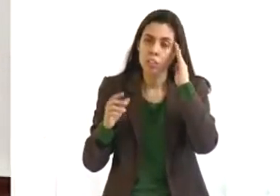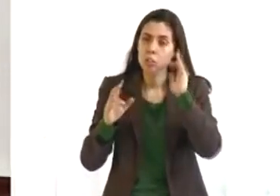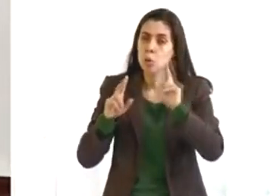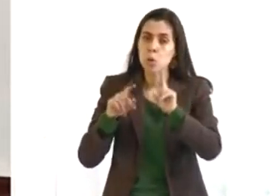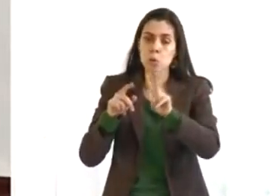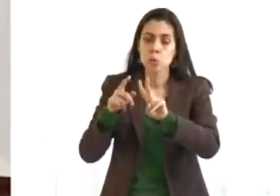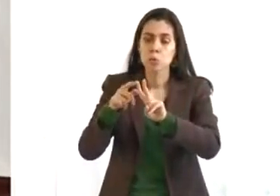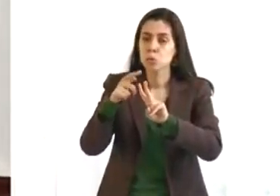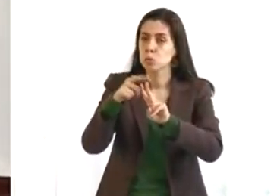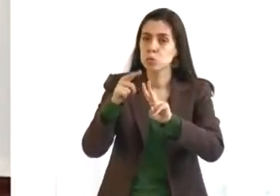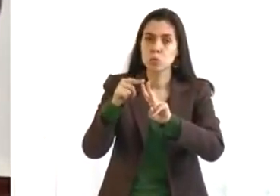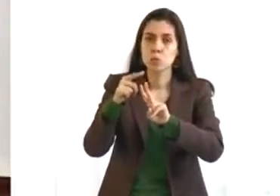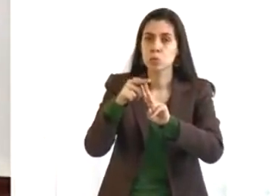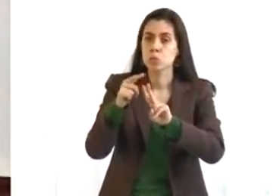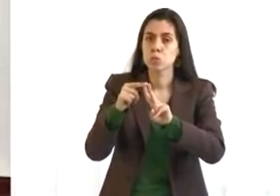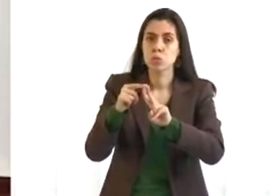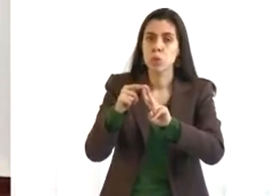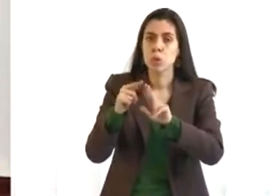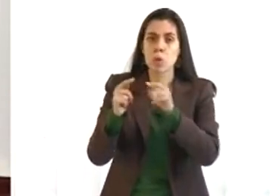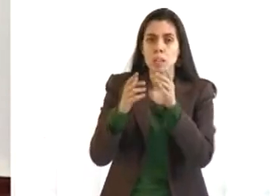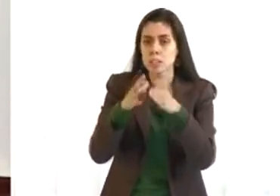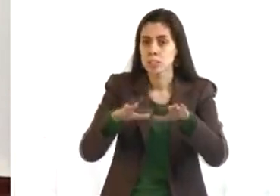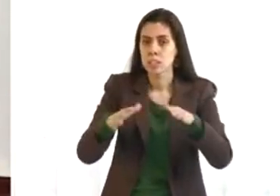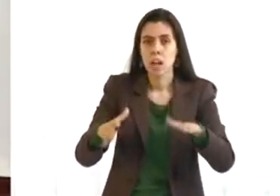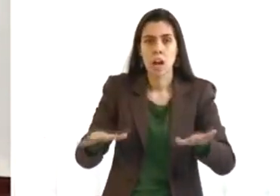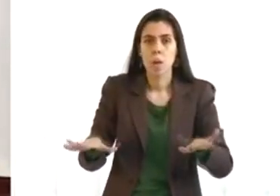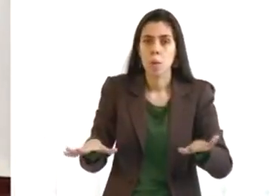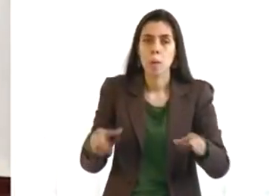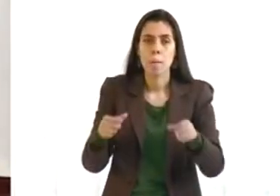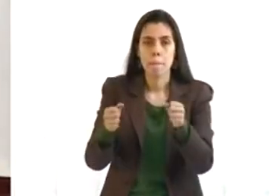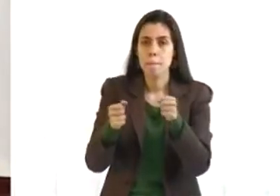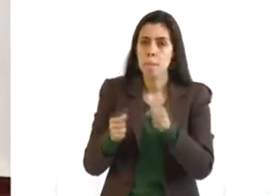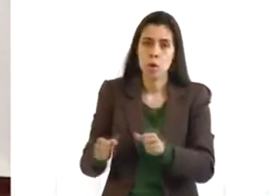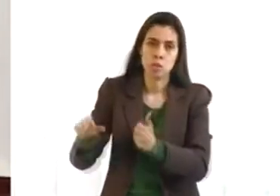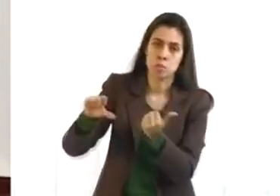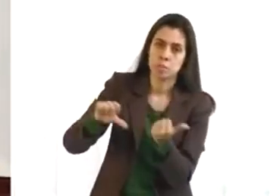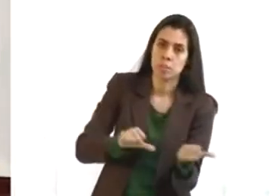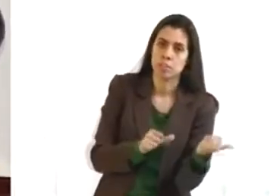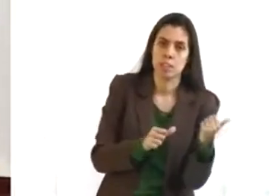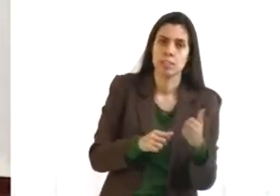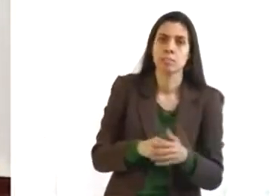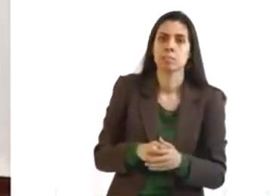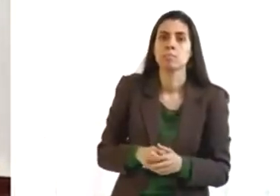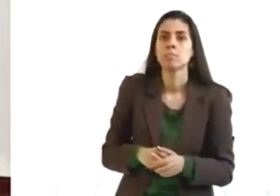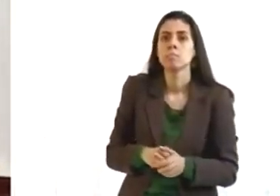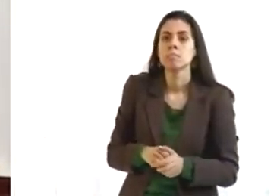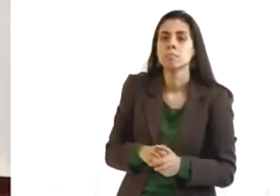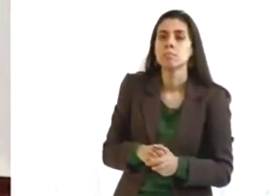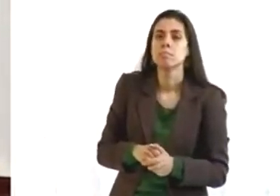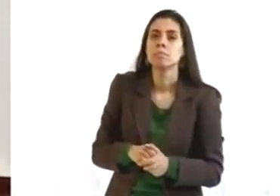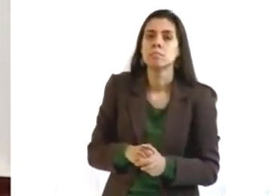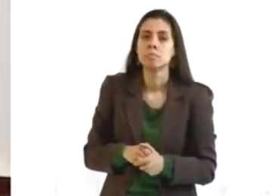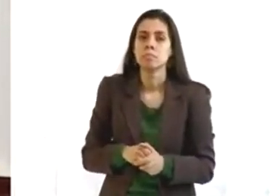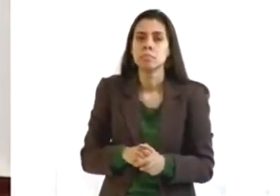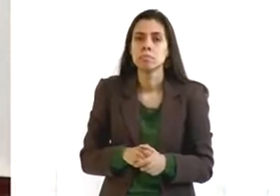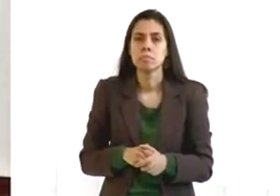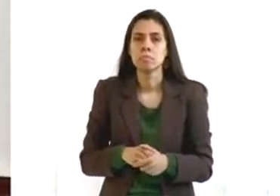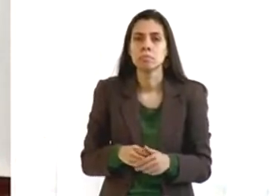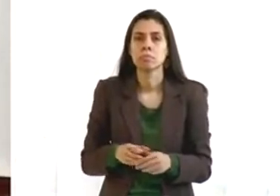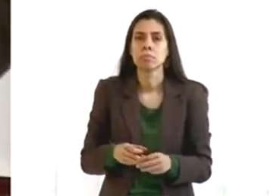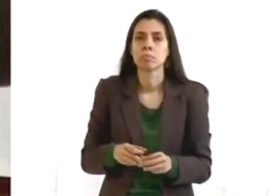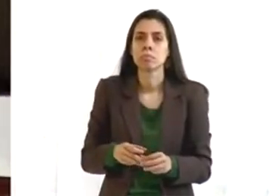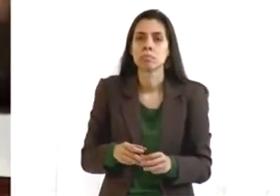há nenhum problema aqui. Se você falasse: para mim foi por imersão, para mim foi por aspersão, segundo o texto no